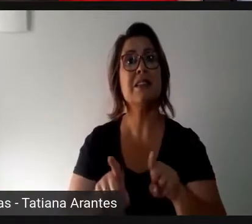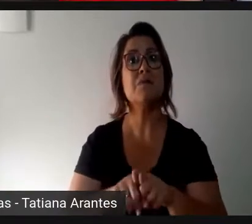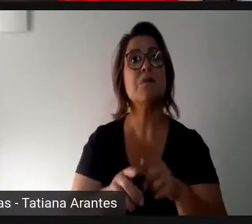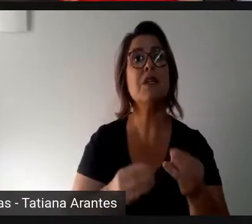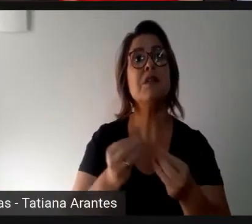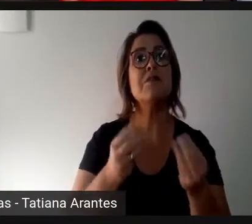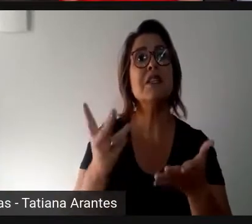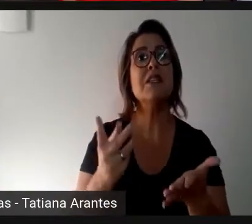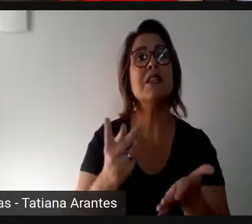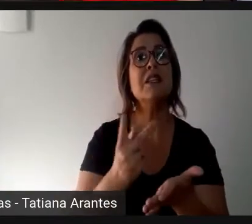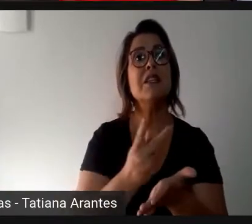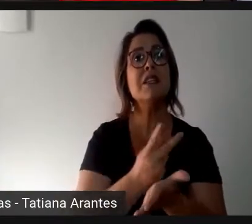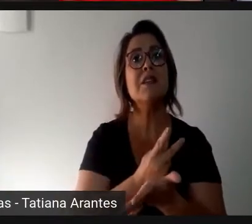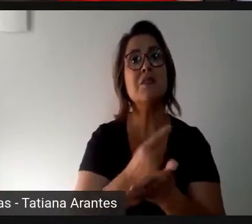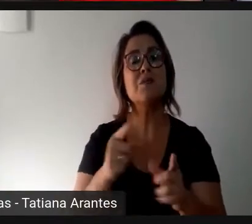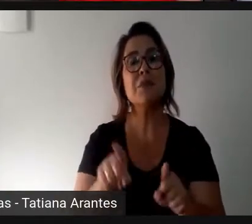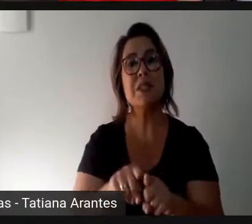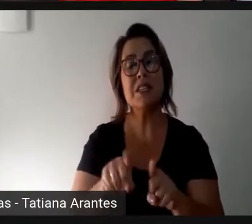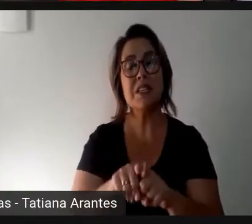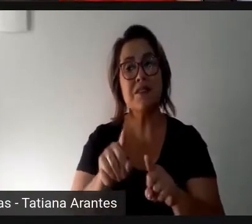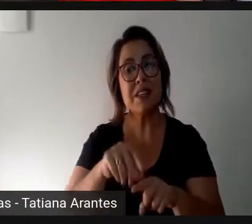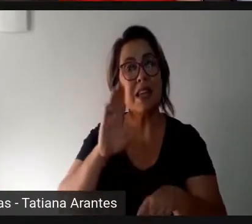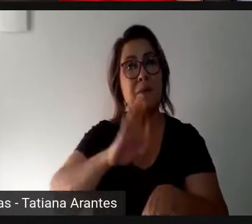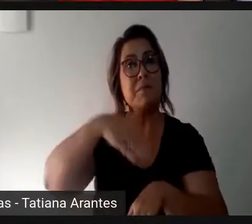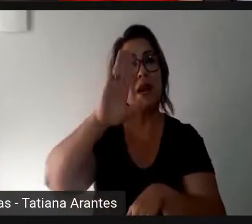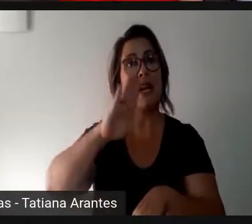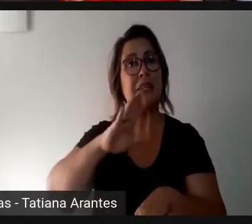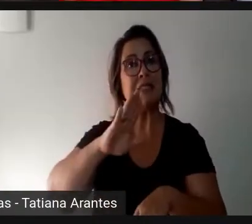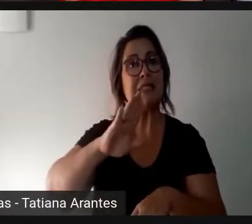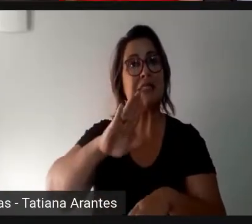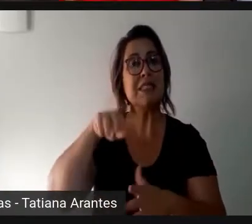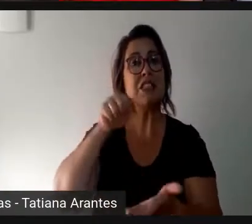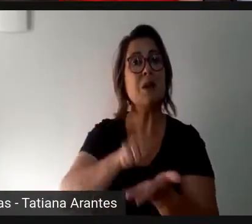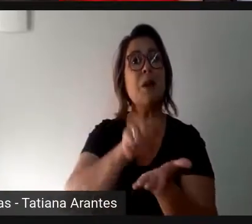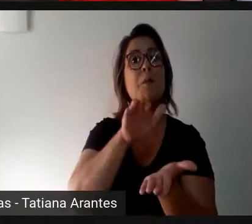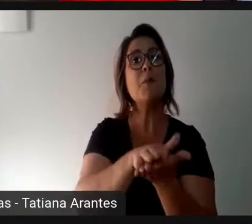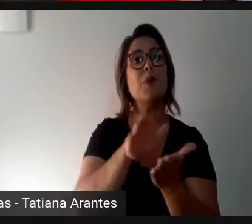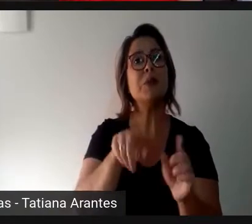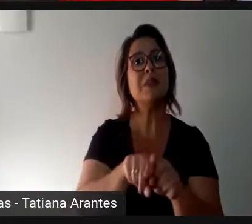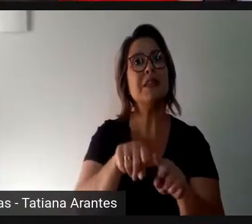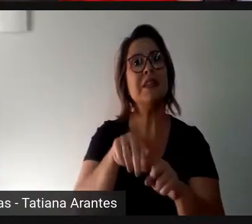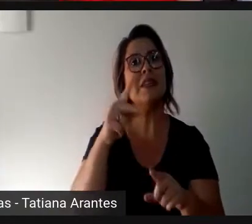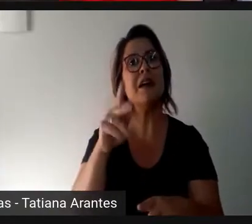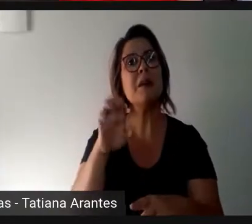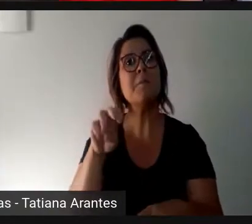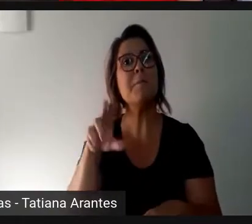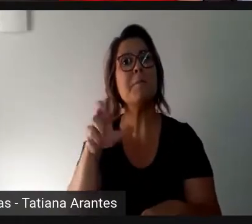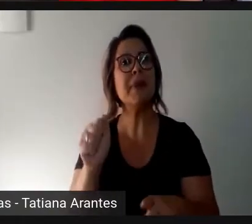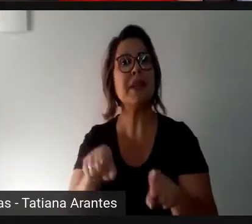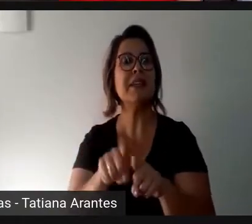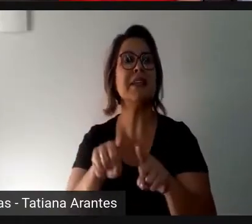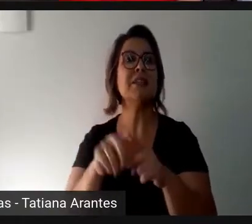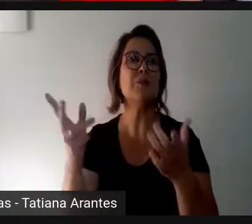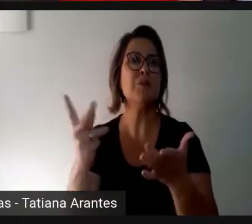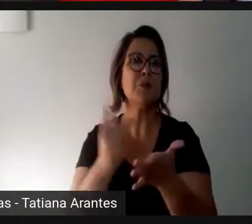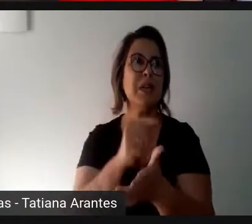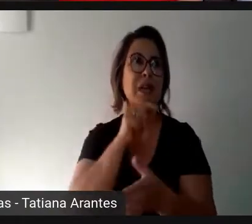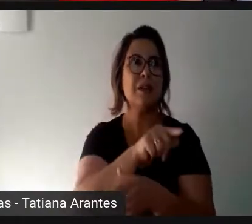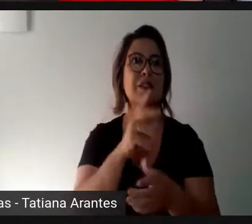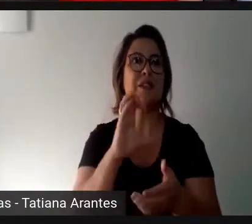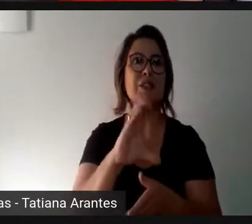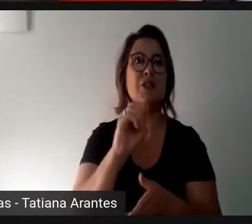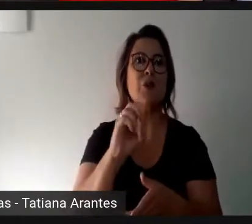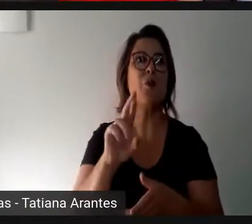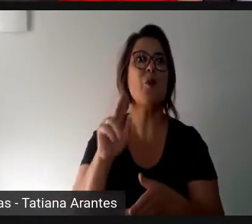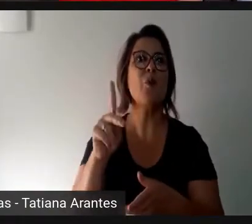Ela vai ter uma atenuação das penas, né, administrativas e civis decorrentes da corrupção, tá certo? Ela tem atenuação